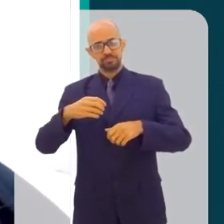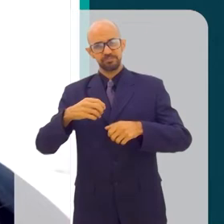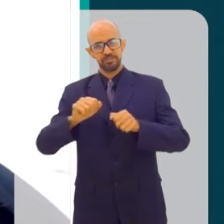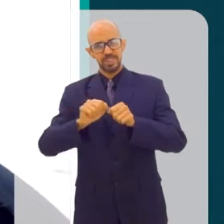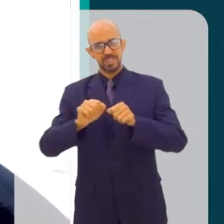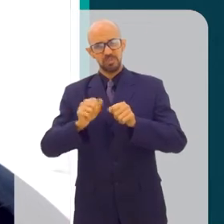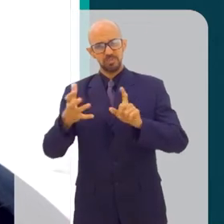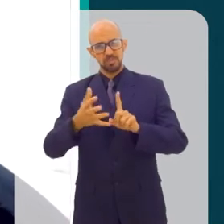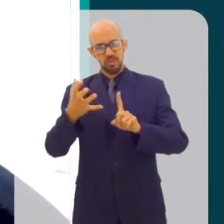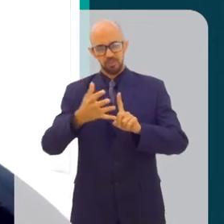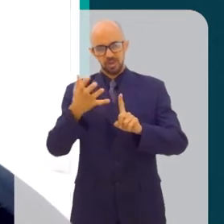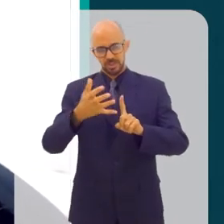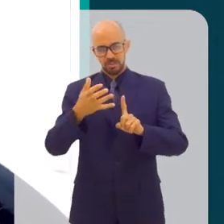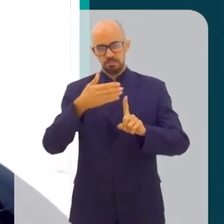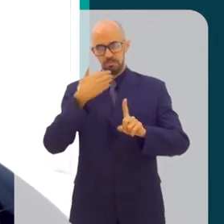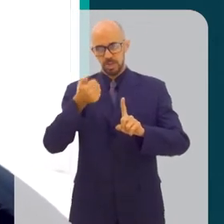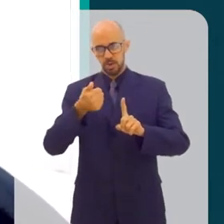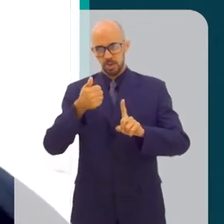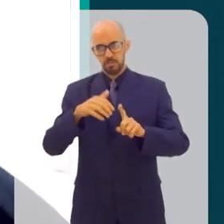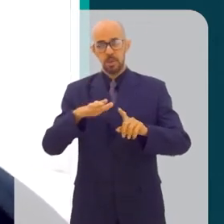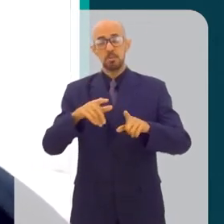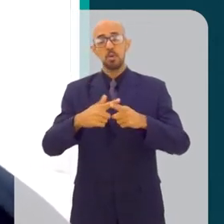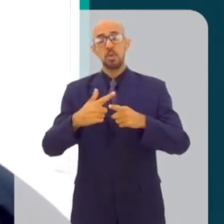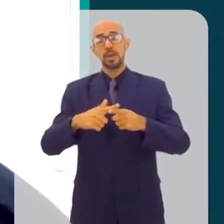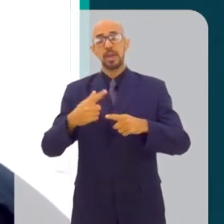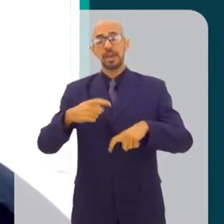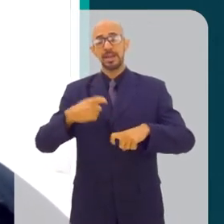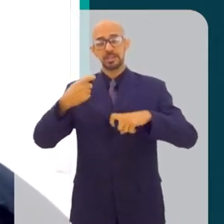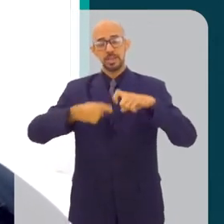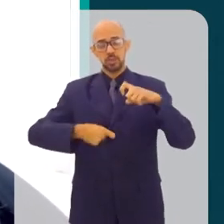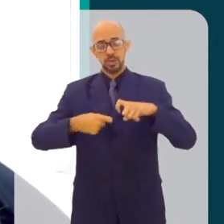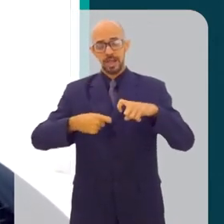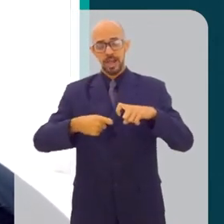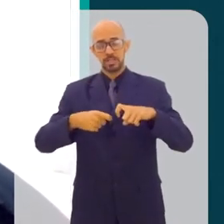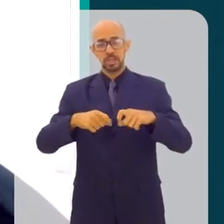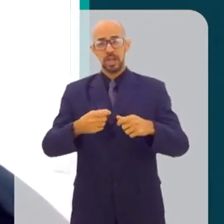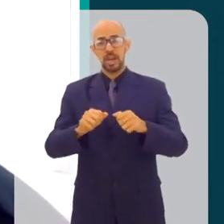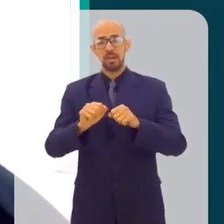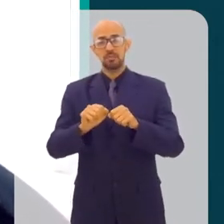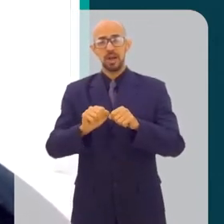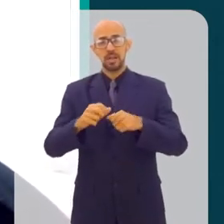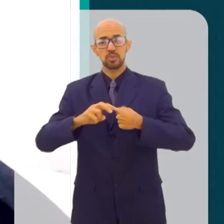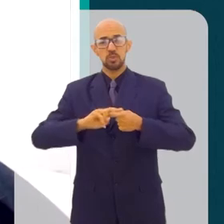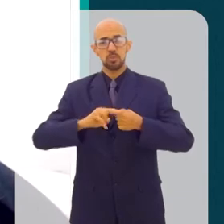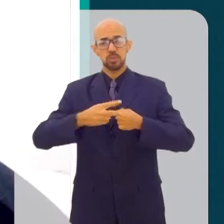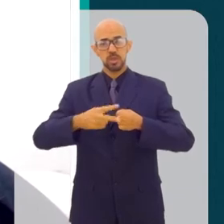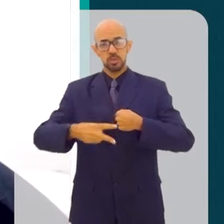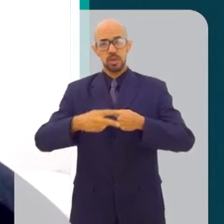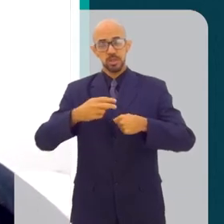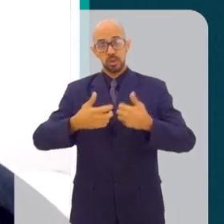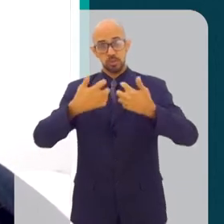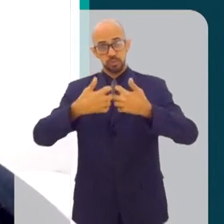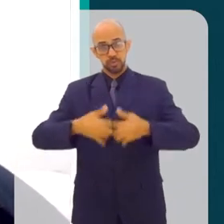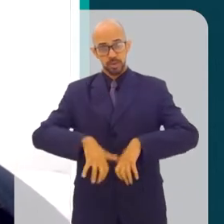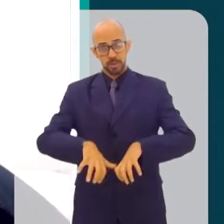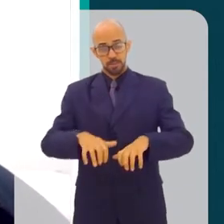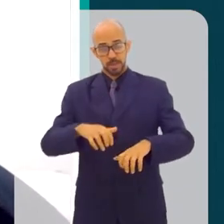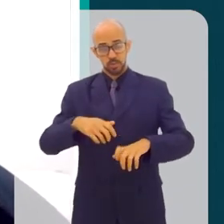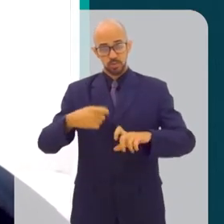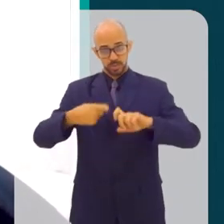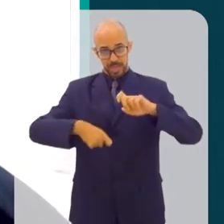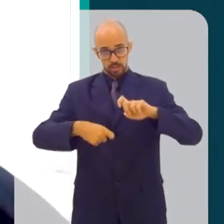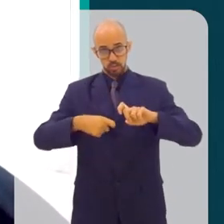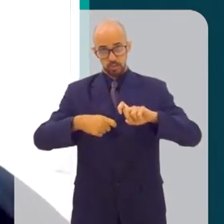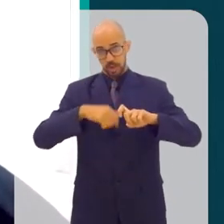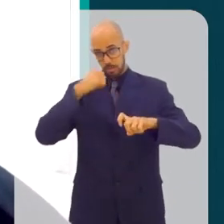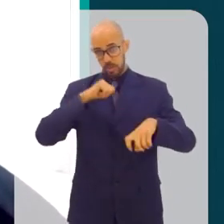sexualidade, a testosterona também vai a testosterona também vai atuar no bom funcionamento sexual da